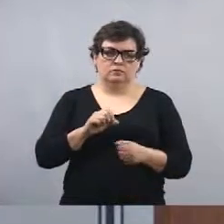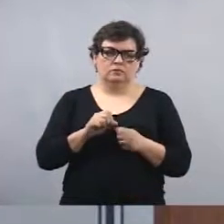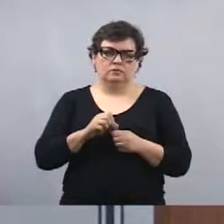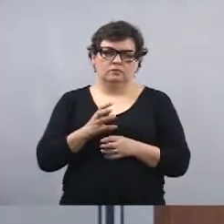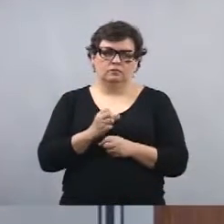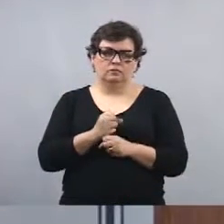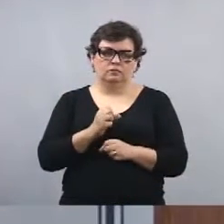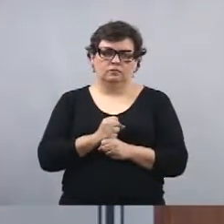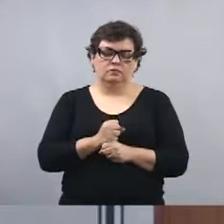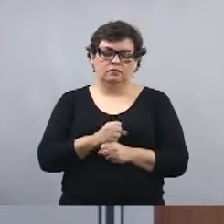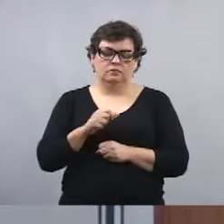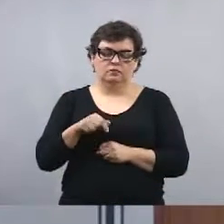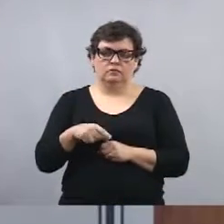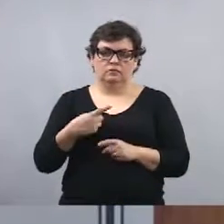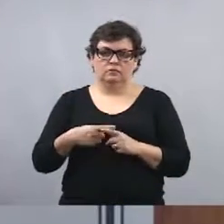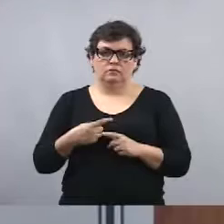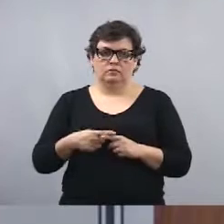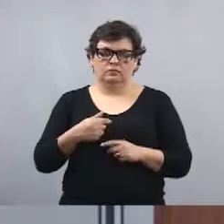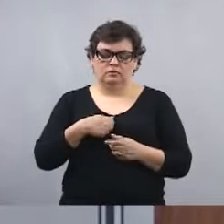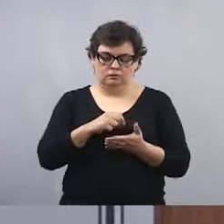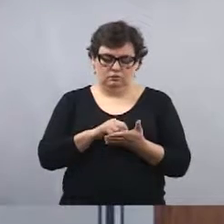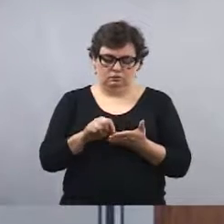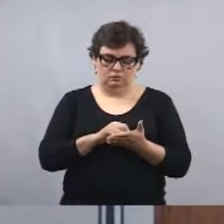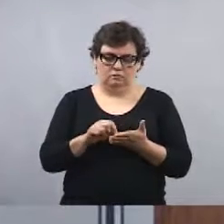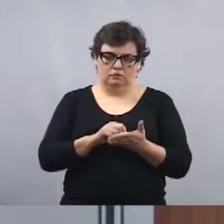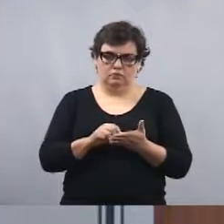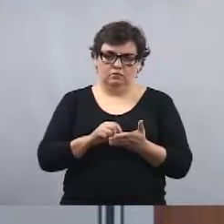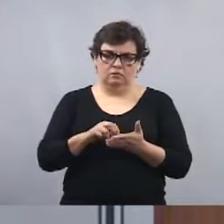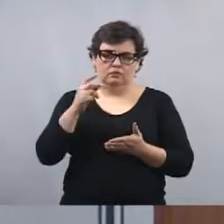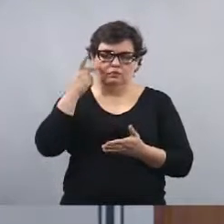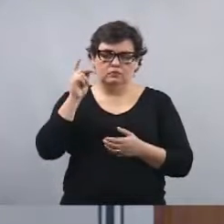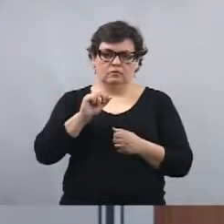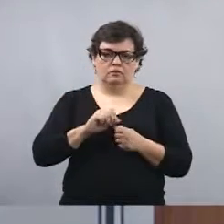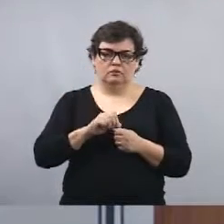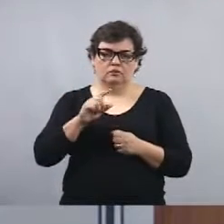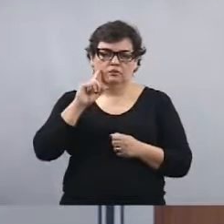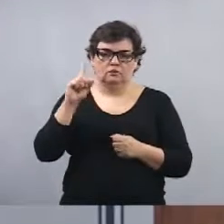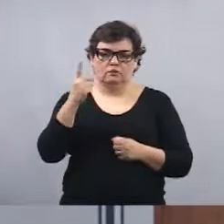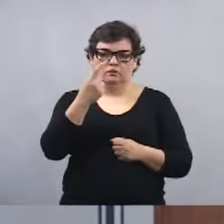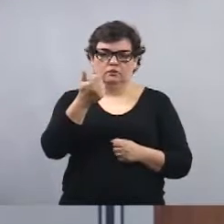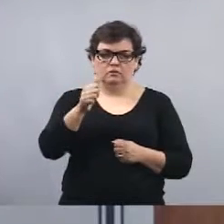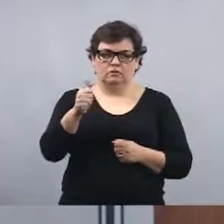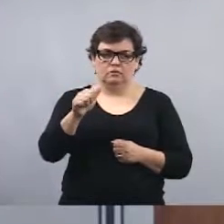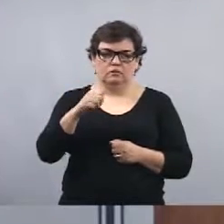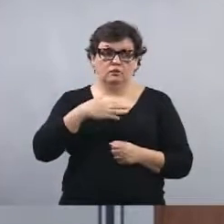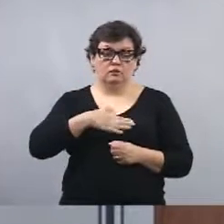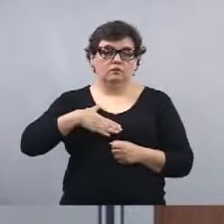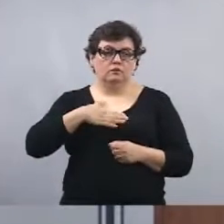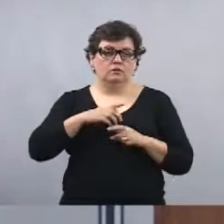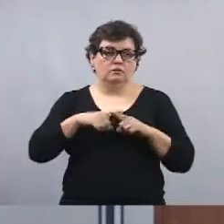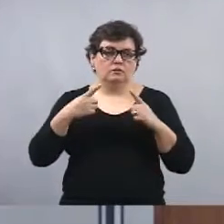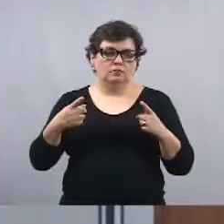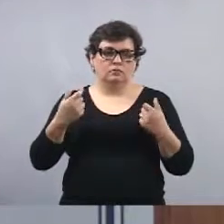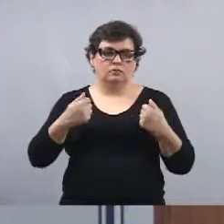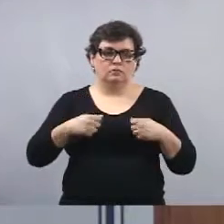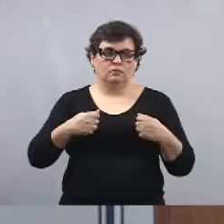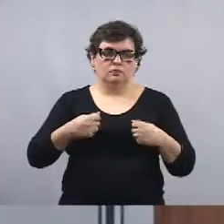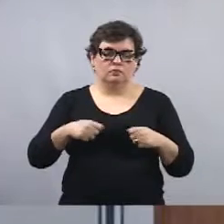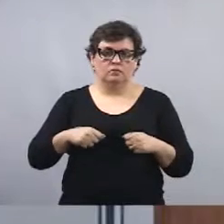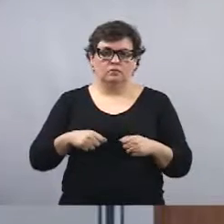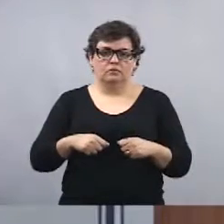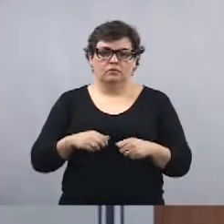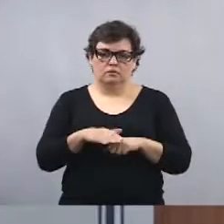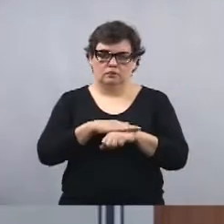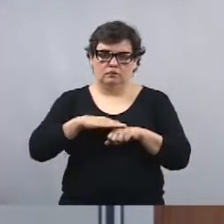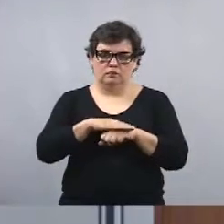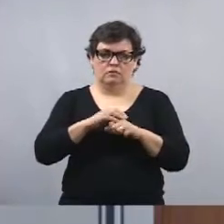porque eu redigi para a realização dia 11 de agosto, mas eu preciso acertar com o presidente Marlúcio